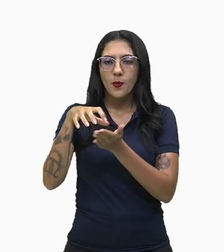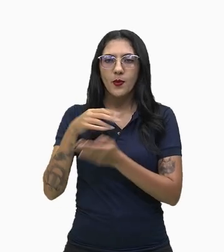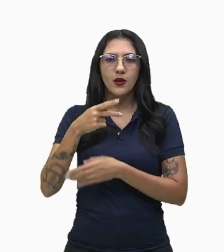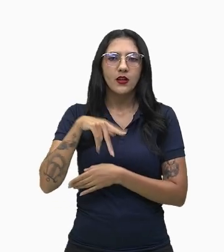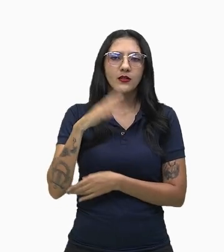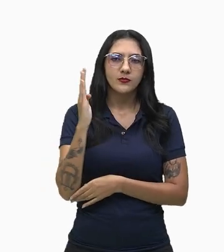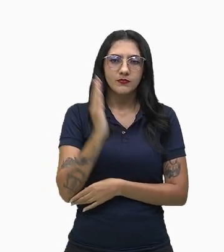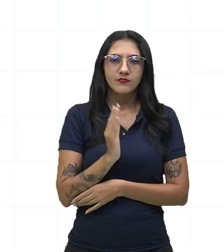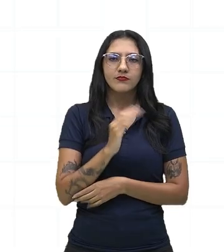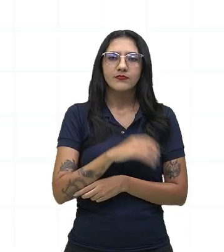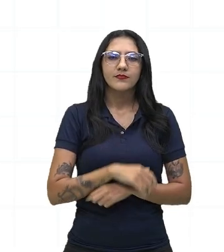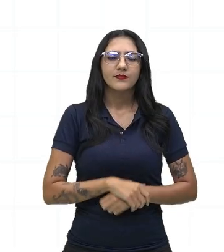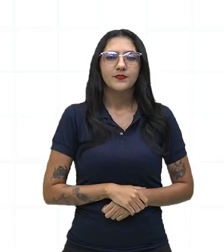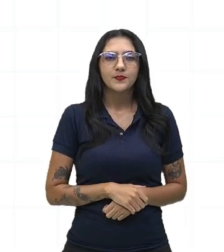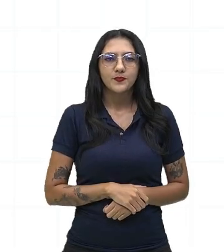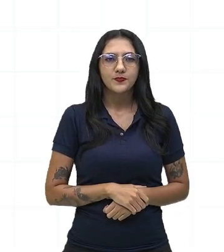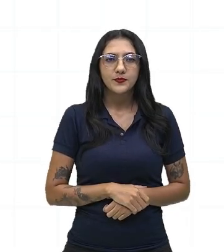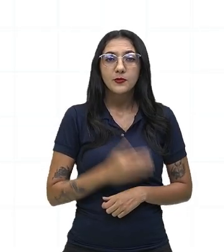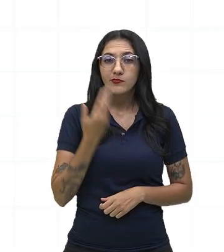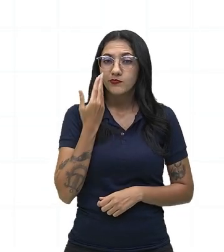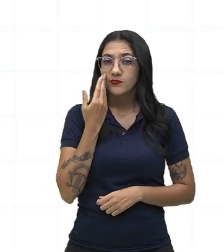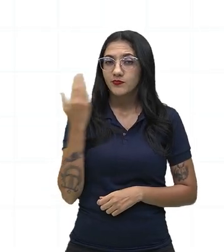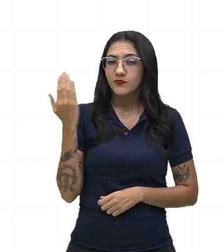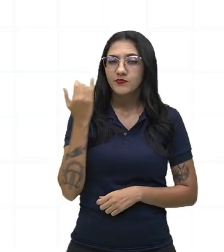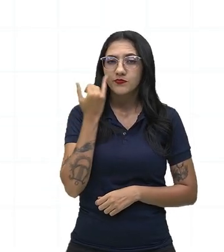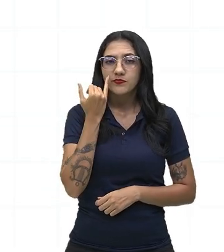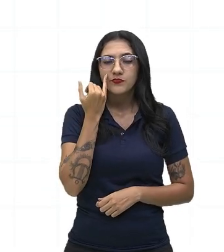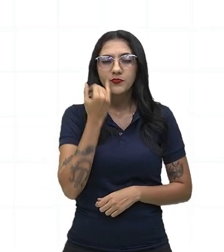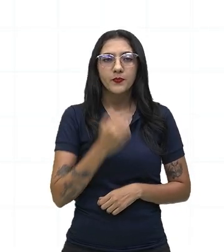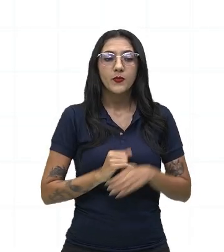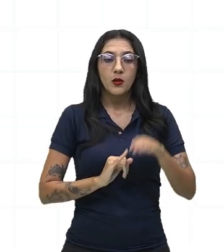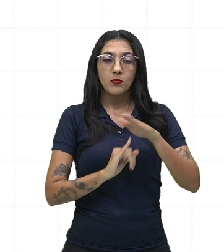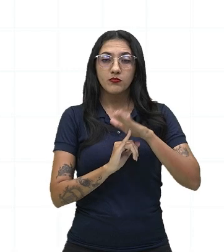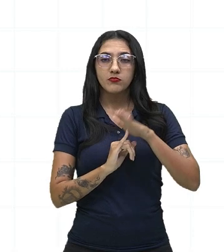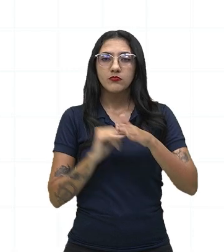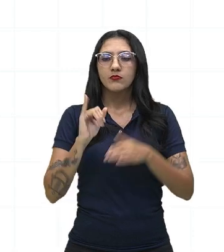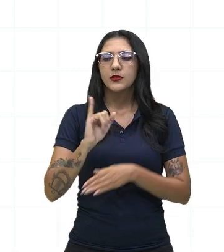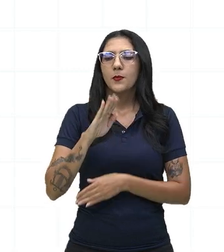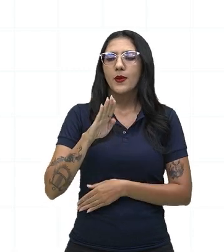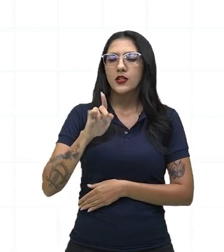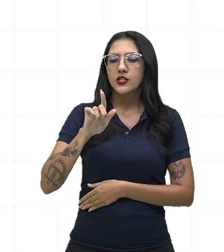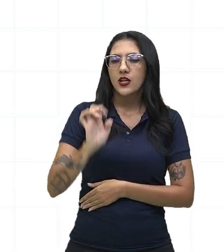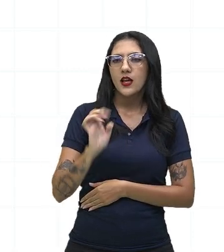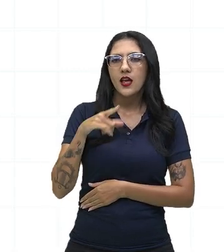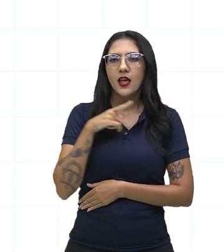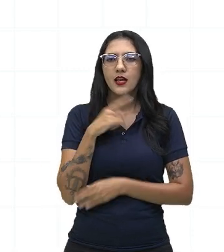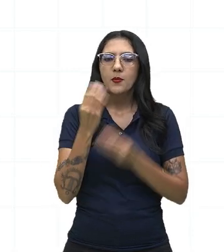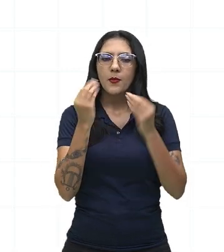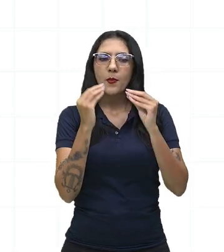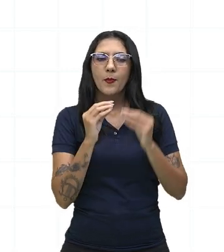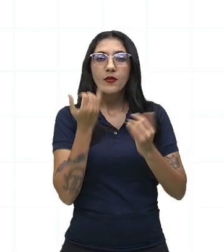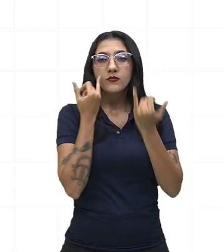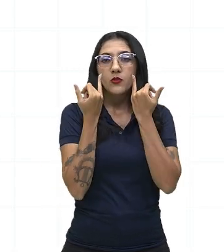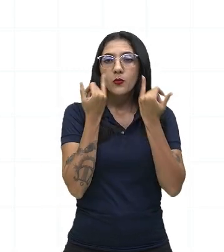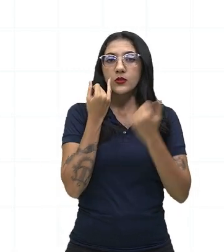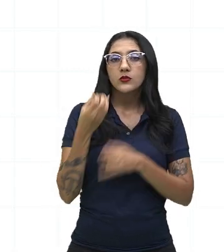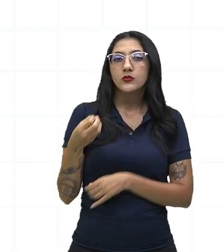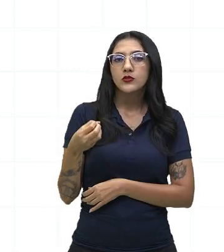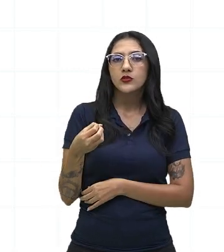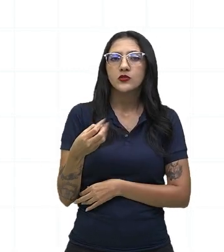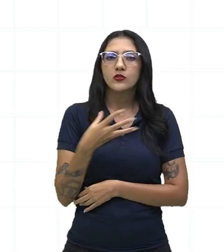certo? E aí eu trouxe para vocês uma notícia, olha, o IBGE atualiza a lista de municípios e distritos e